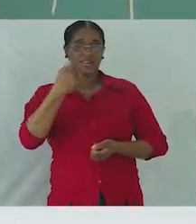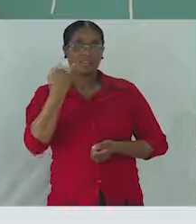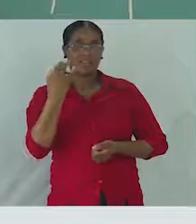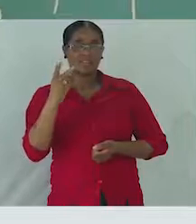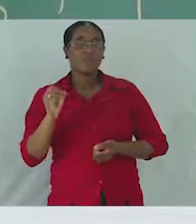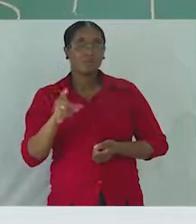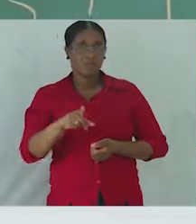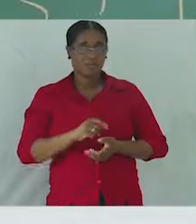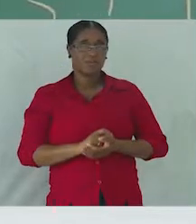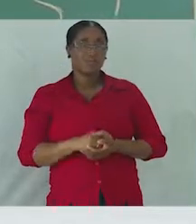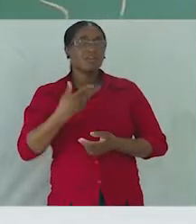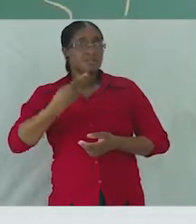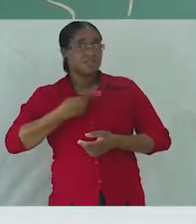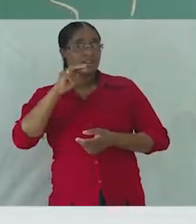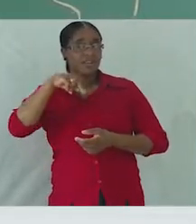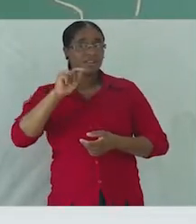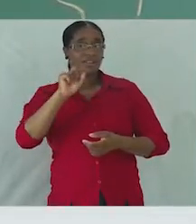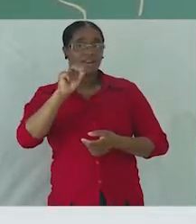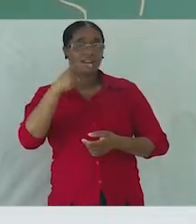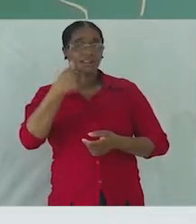Sendo negativo, não há nenhum número que